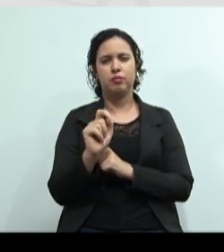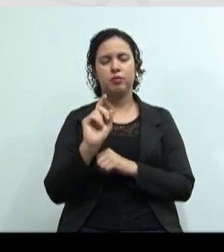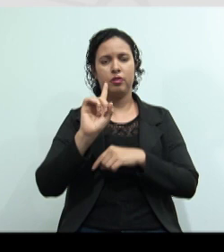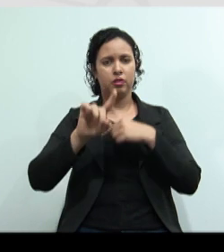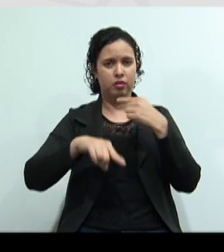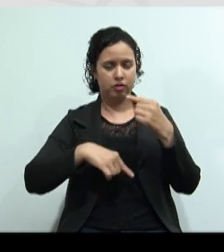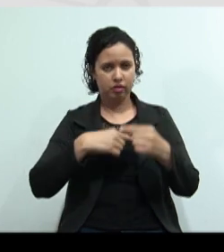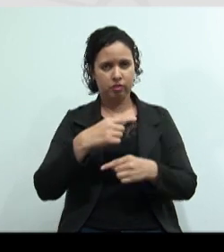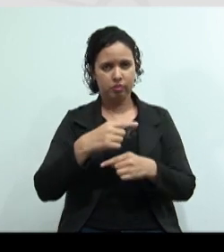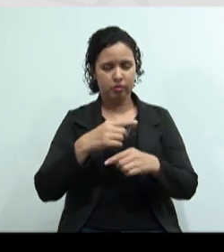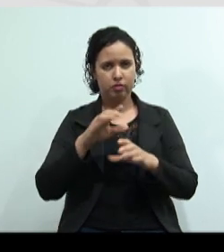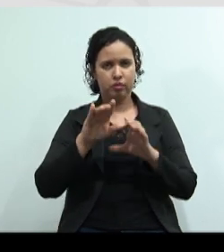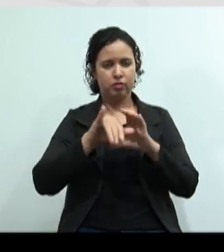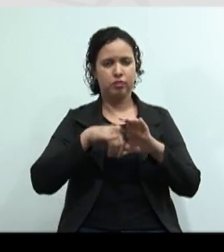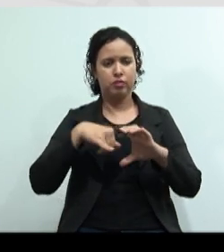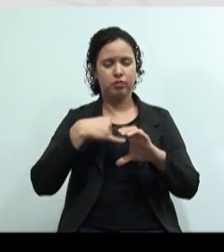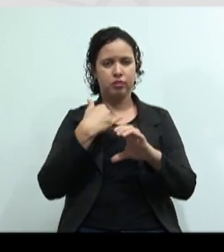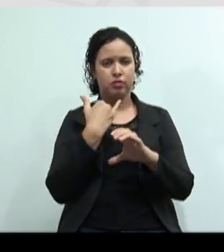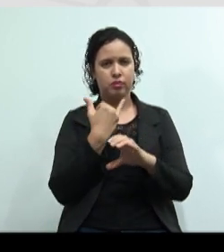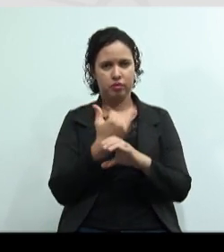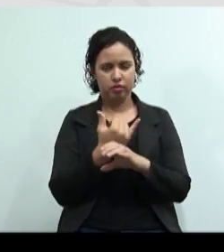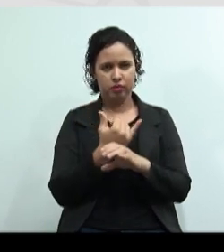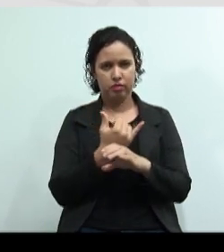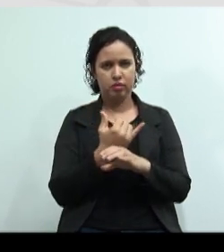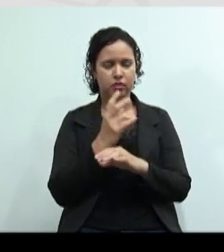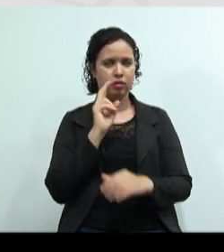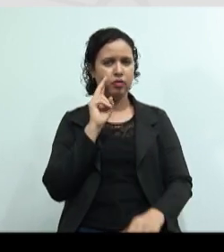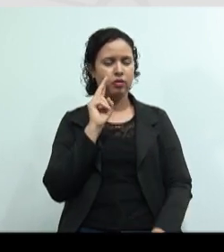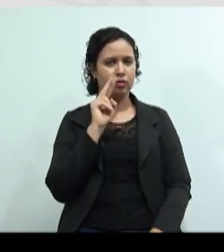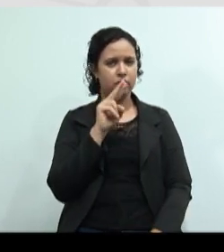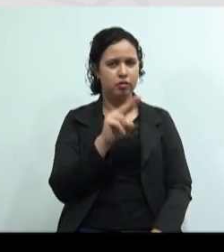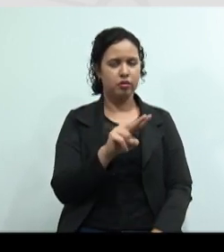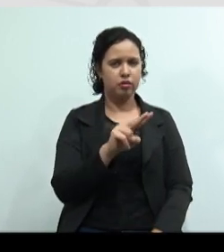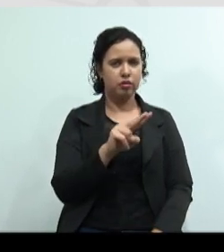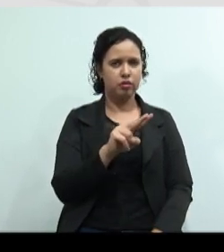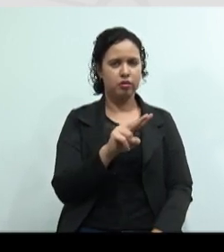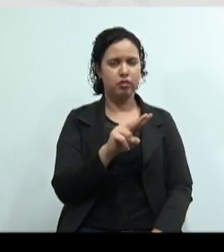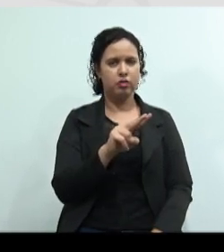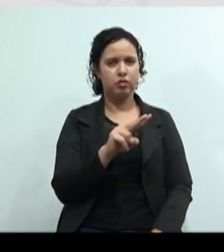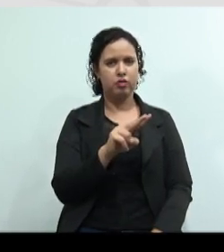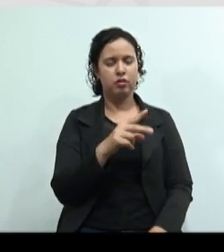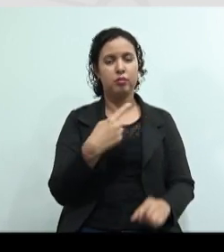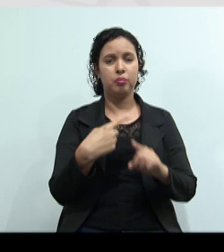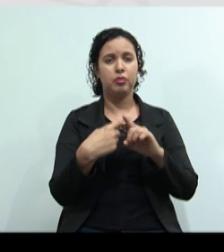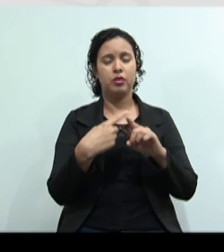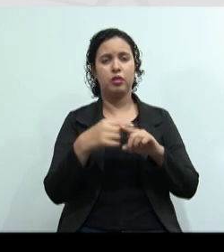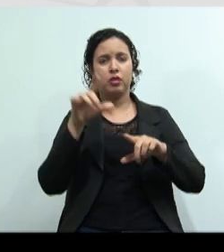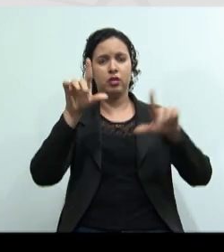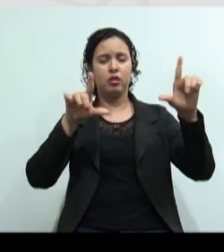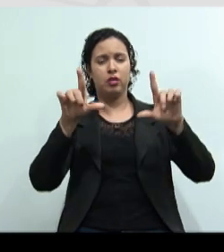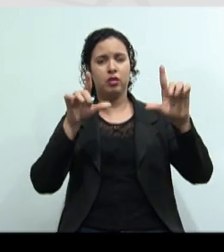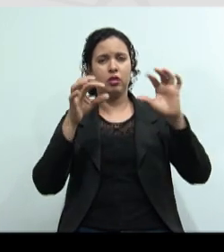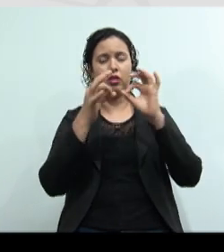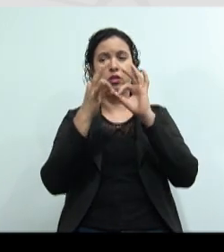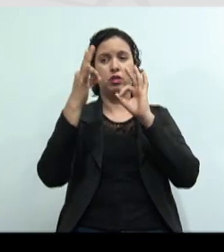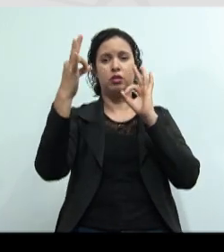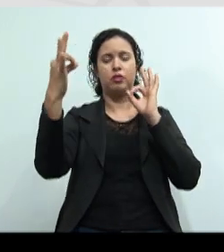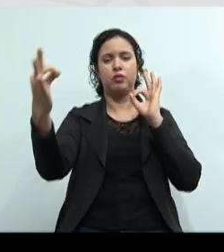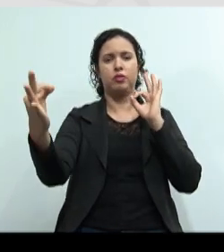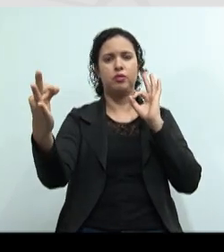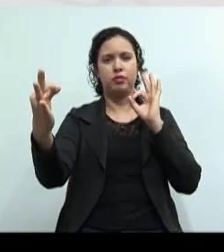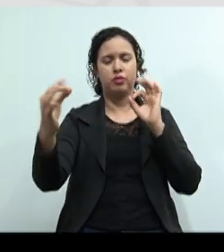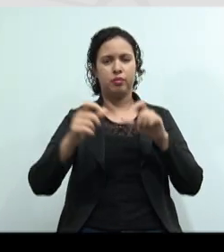posteriormente, quando estiver no YouTube, eles conseguirem visualizar no smartphone, porque eles estão um pouquinho distantes. Infelizmente, não dá para a gente